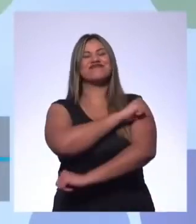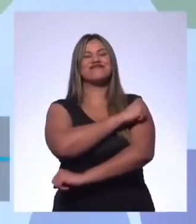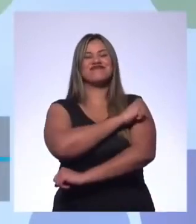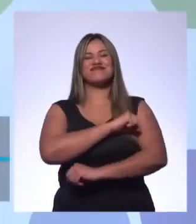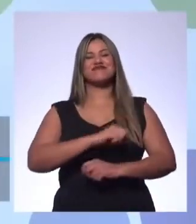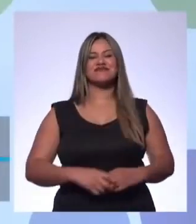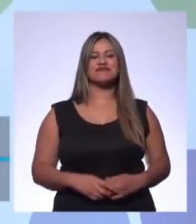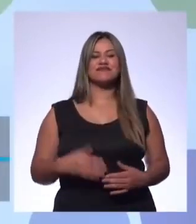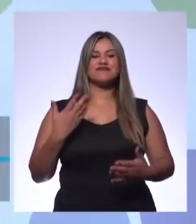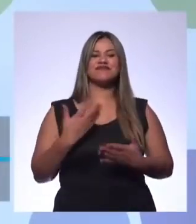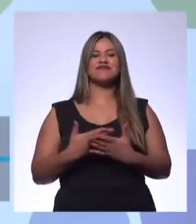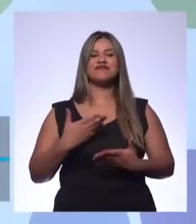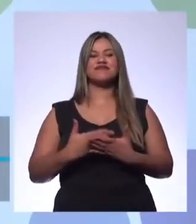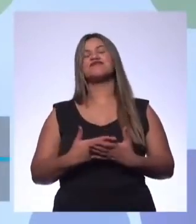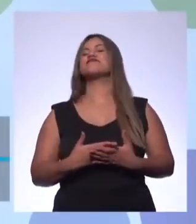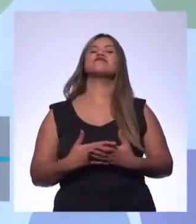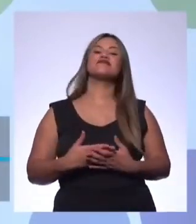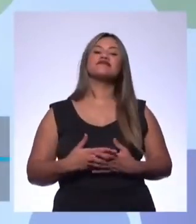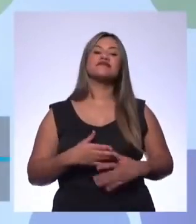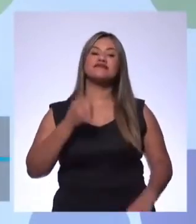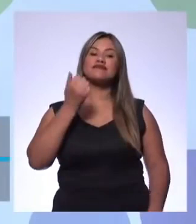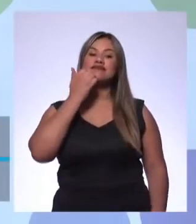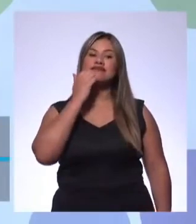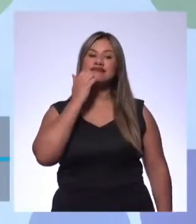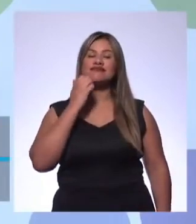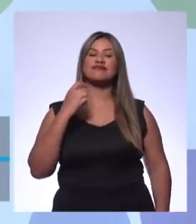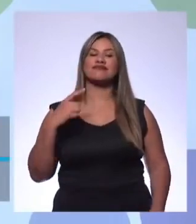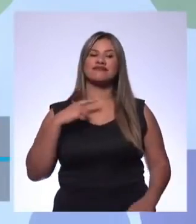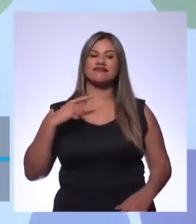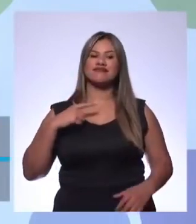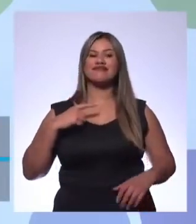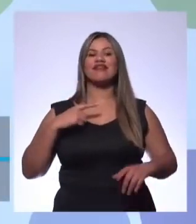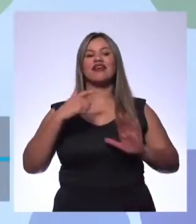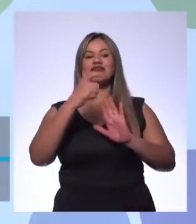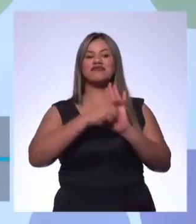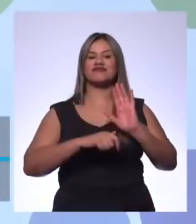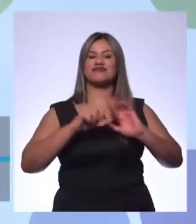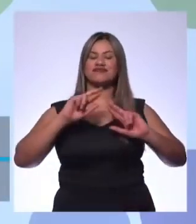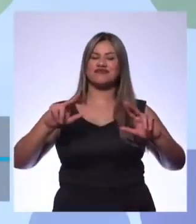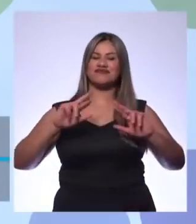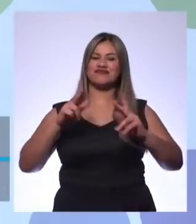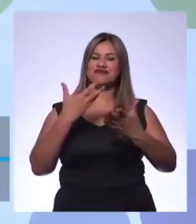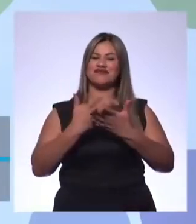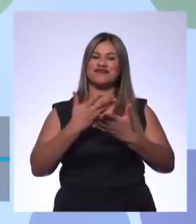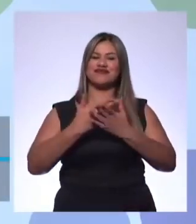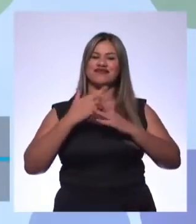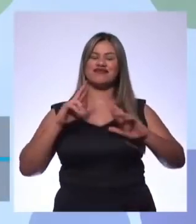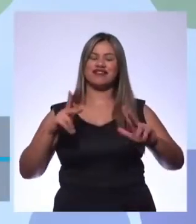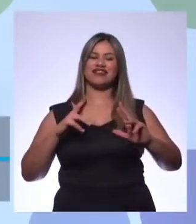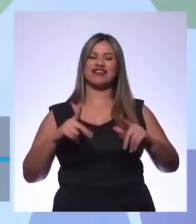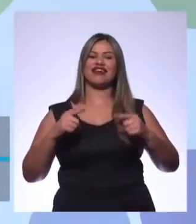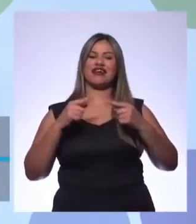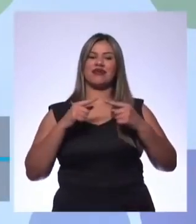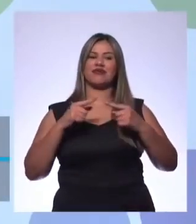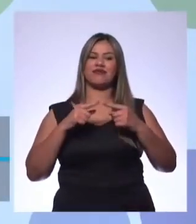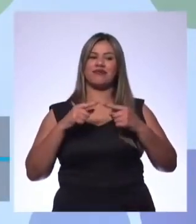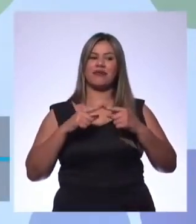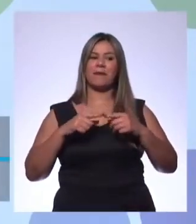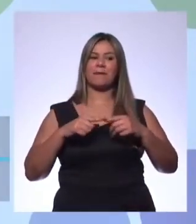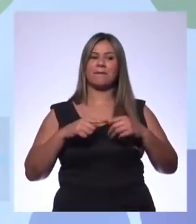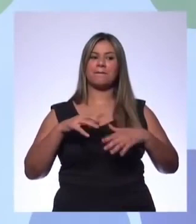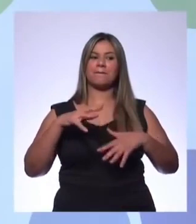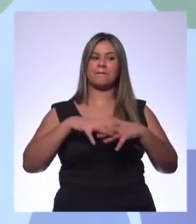de ciências. Hoje tem uma temática, tem uma abordagem, na verdade, um formato bacana aí de aula, que a gente trouxe sobre uma temática